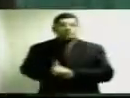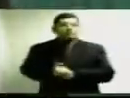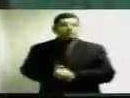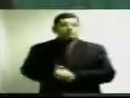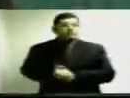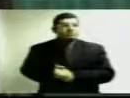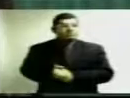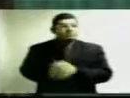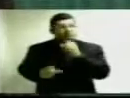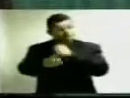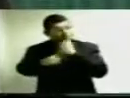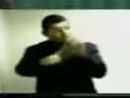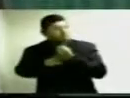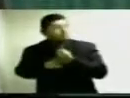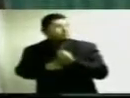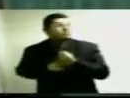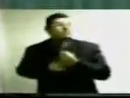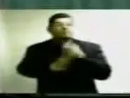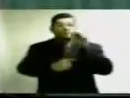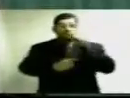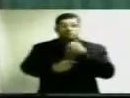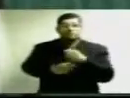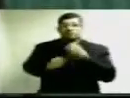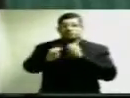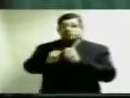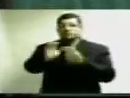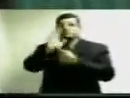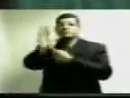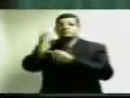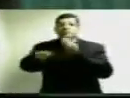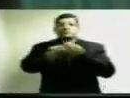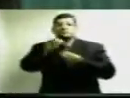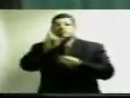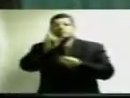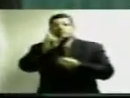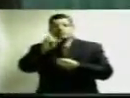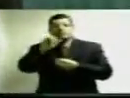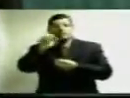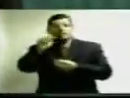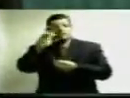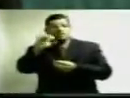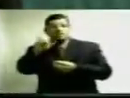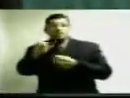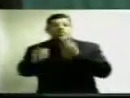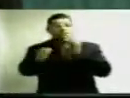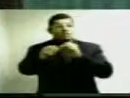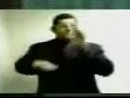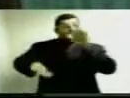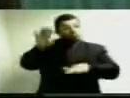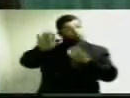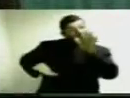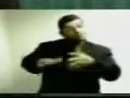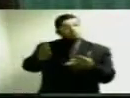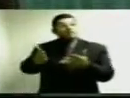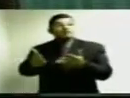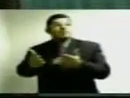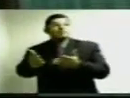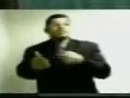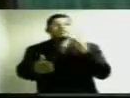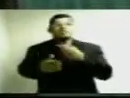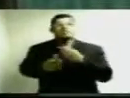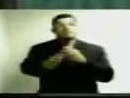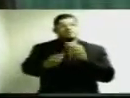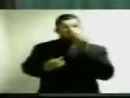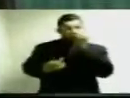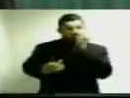mais legítimo quando a sociedade, ela mesma se coloca como o IACI fez. E talvez a